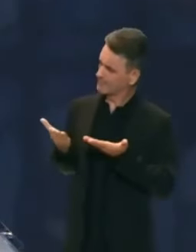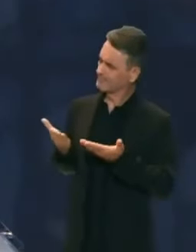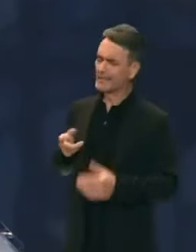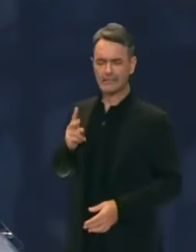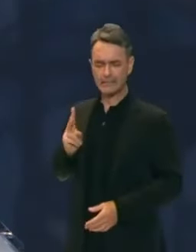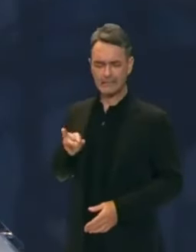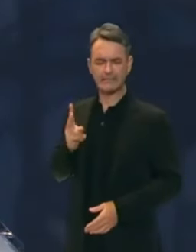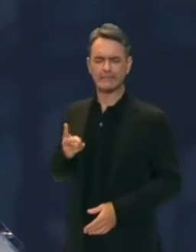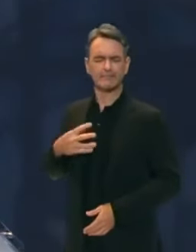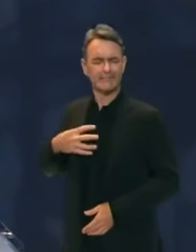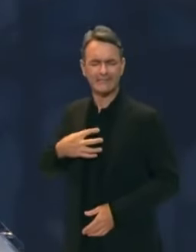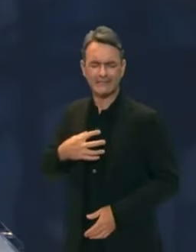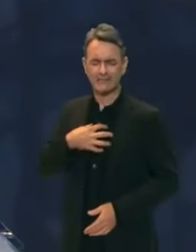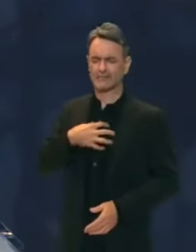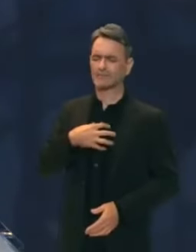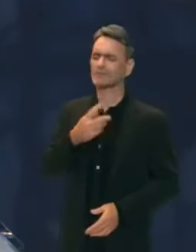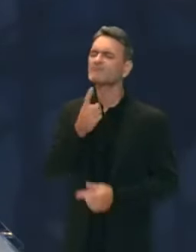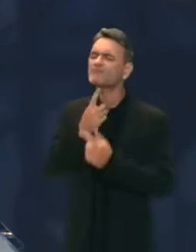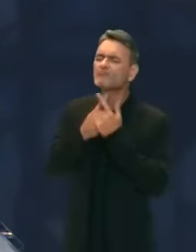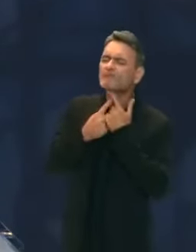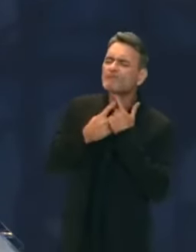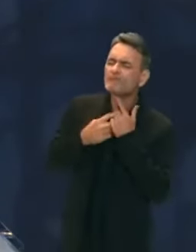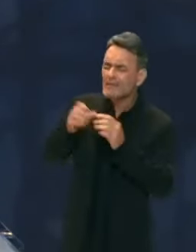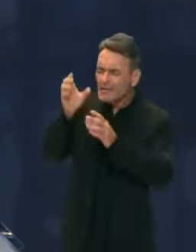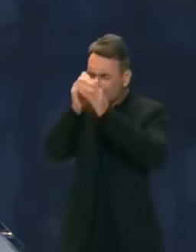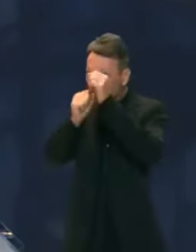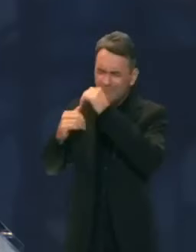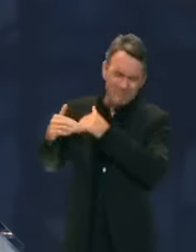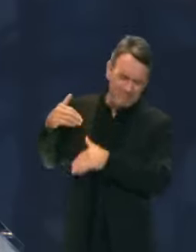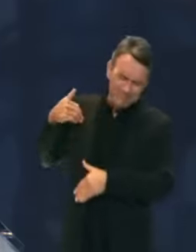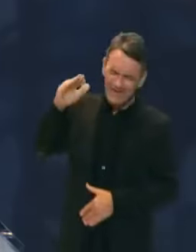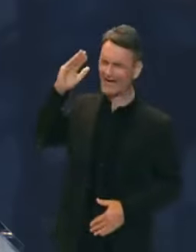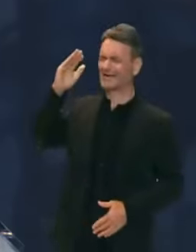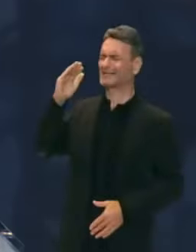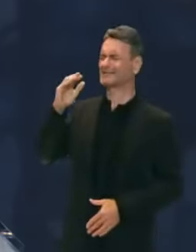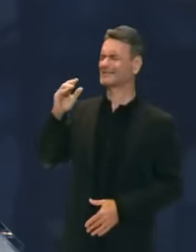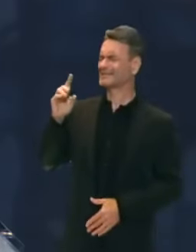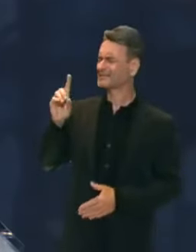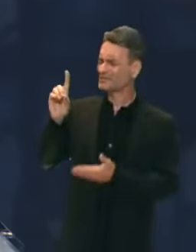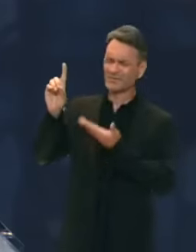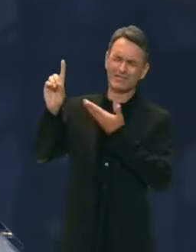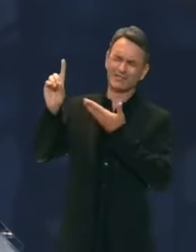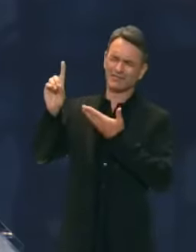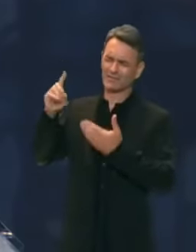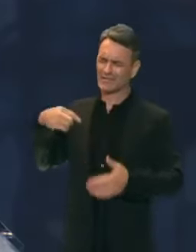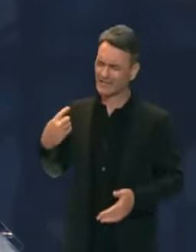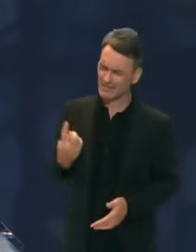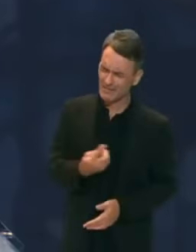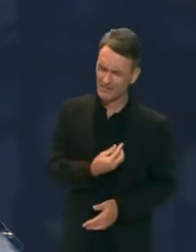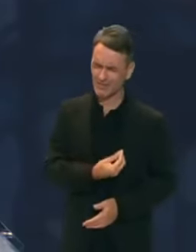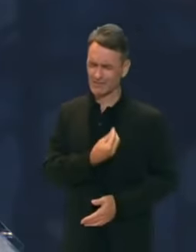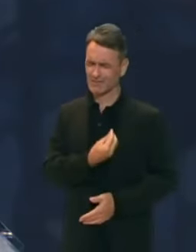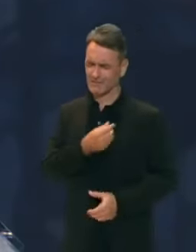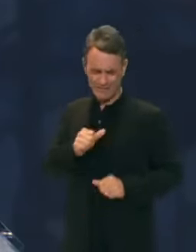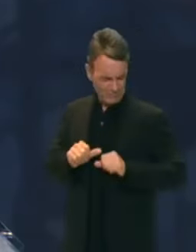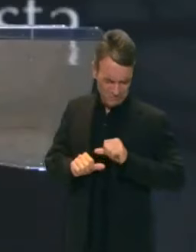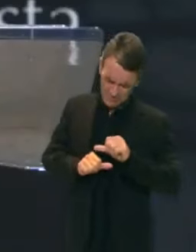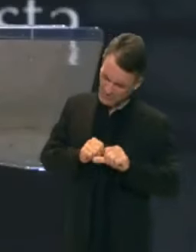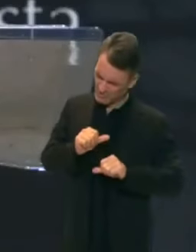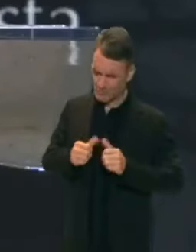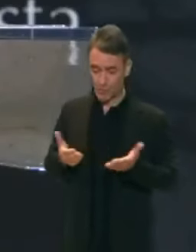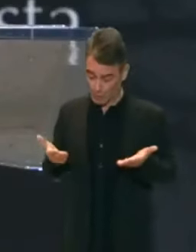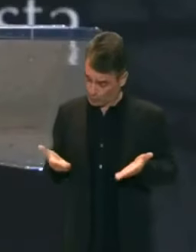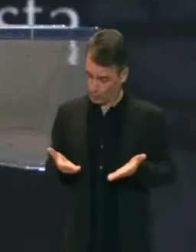Que a vontade de aprender mais do Senhor seja evidente. E que as nossas vidas sejam